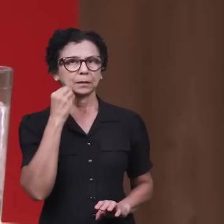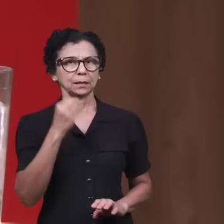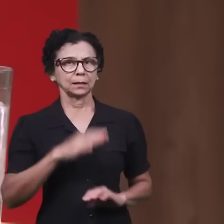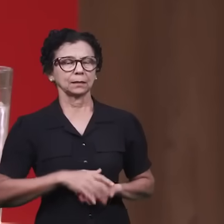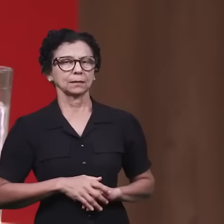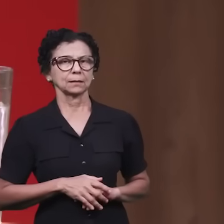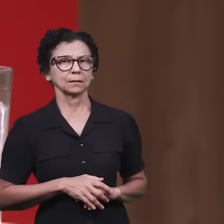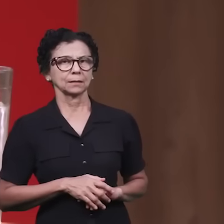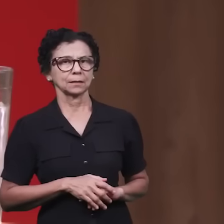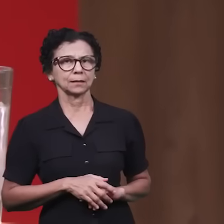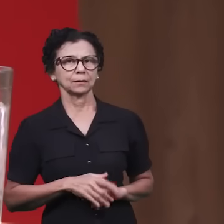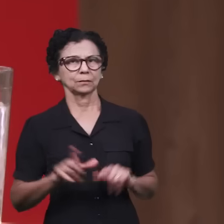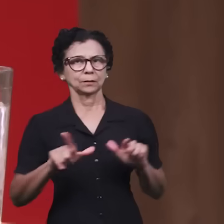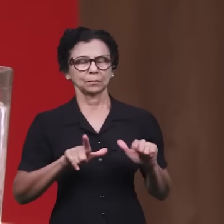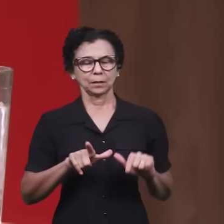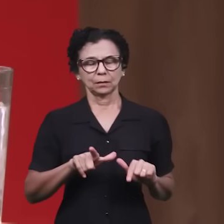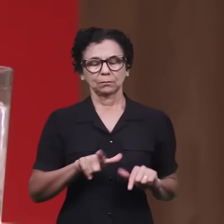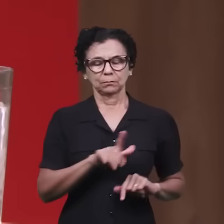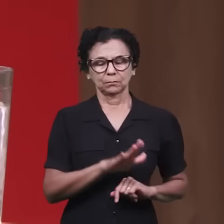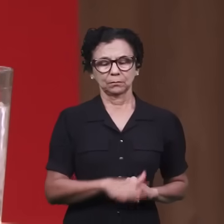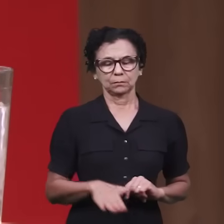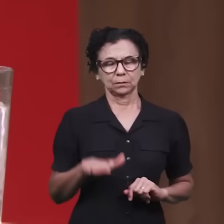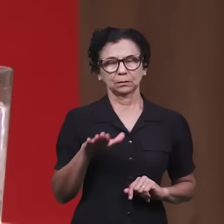uma experiência de trabalho de criança,